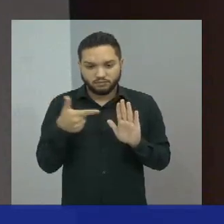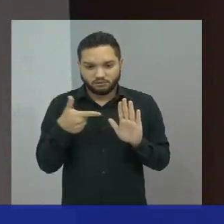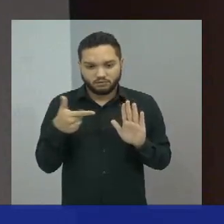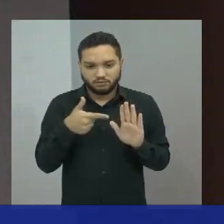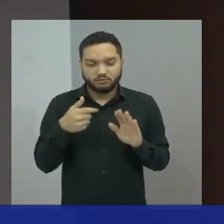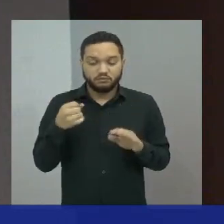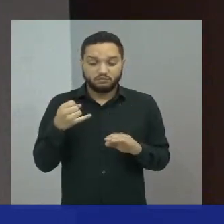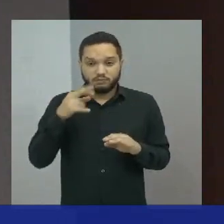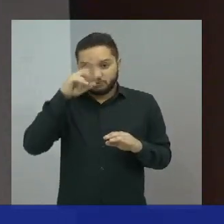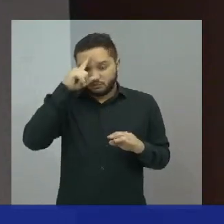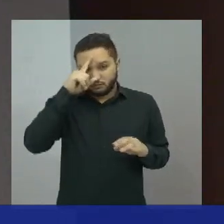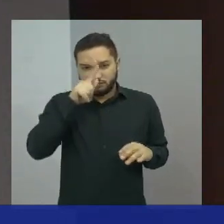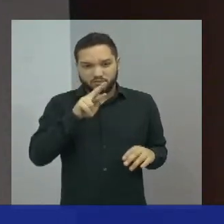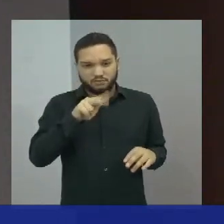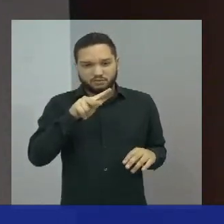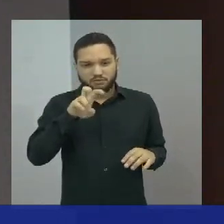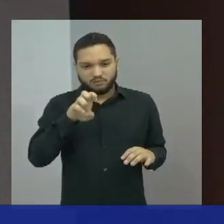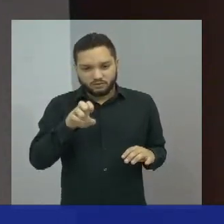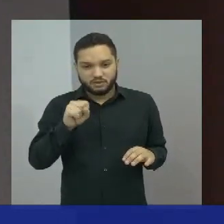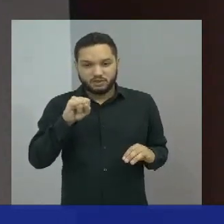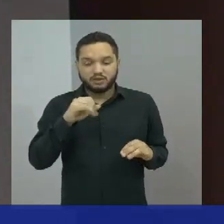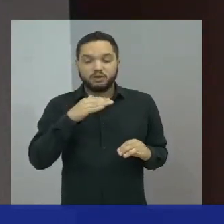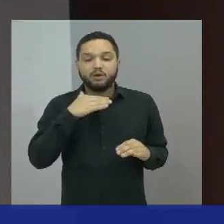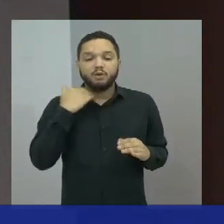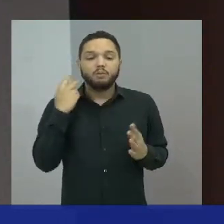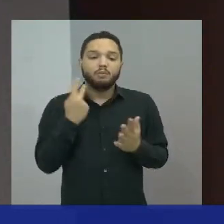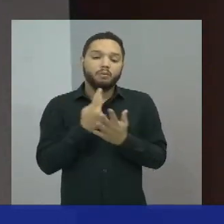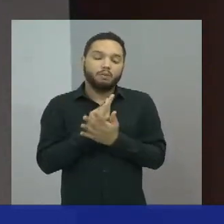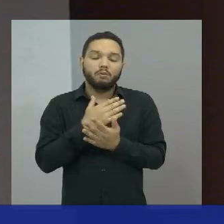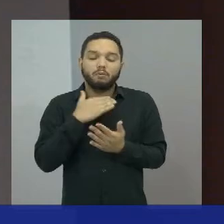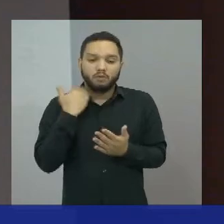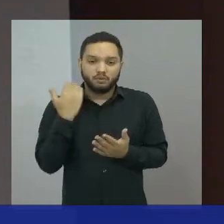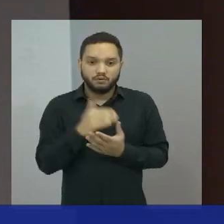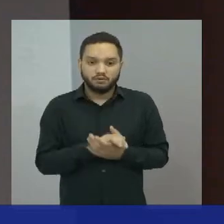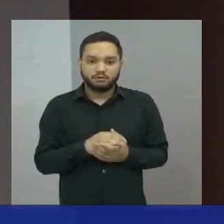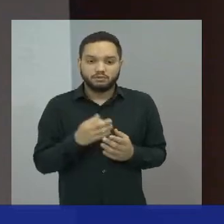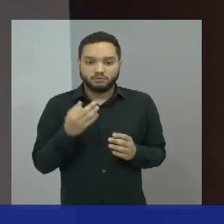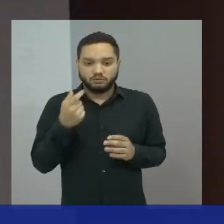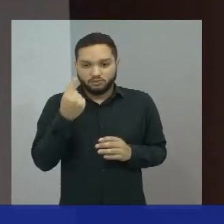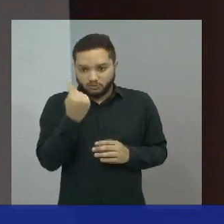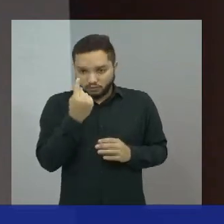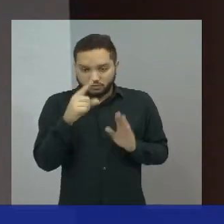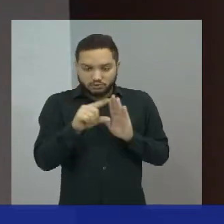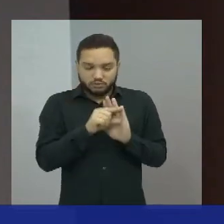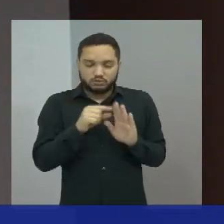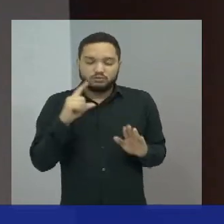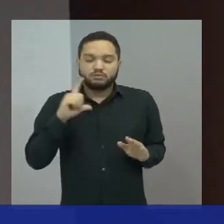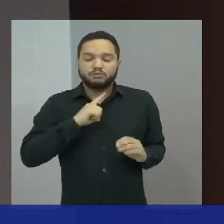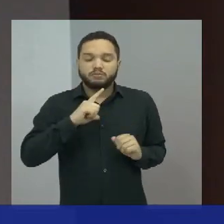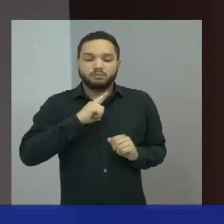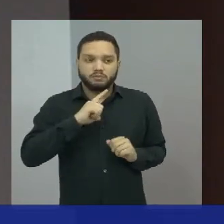infração gravíssima se ocorrer a morte do animal. Ou seja, num só artigo, você tem